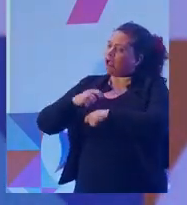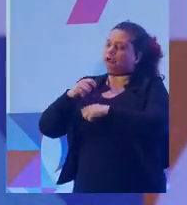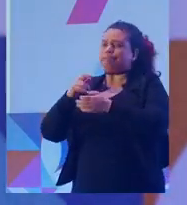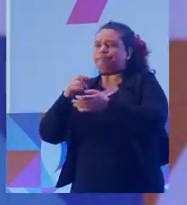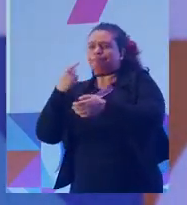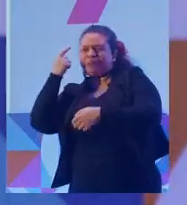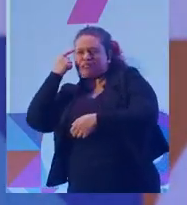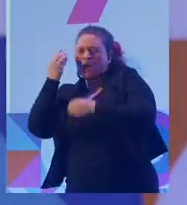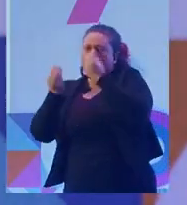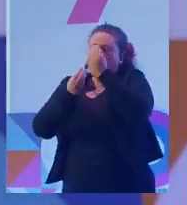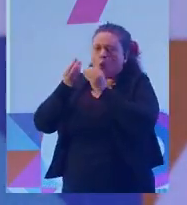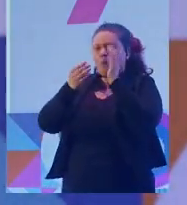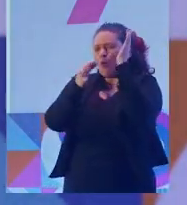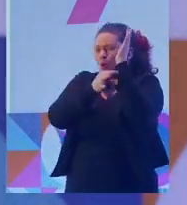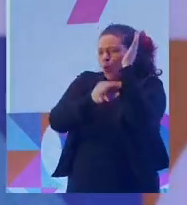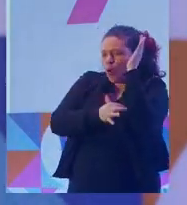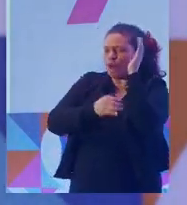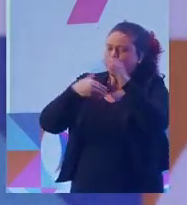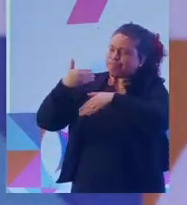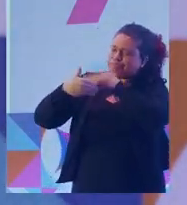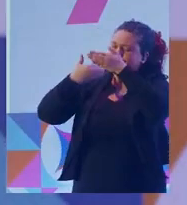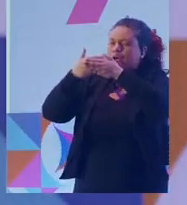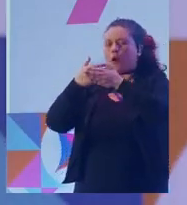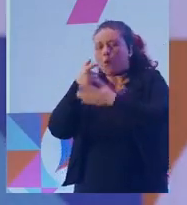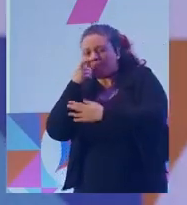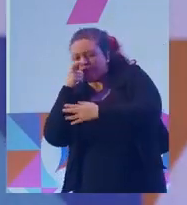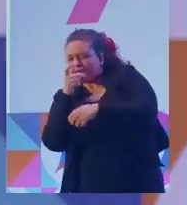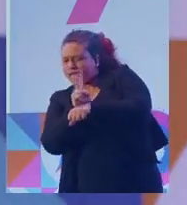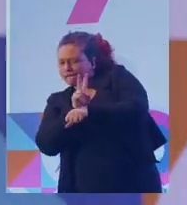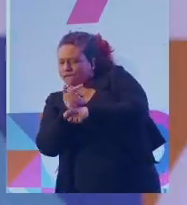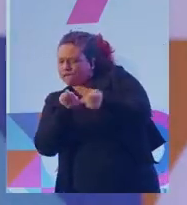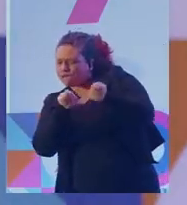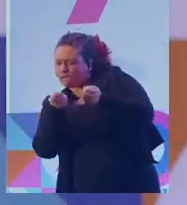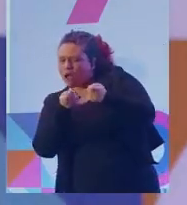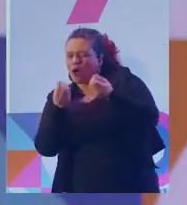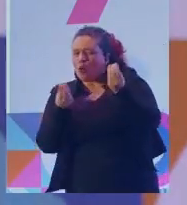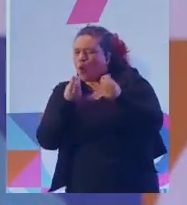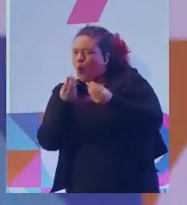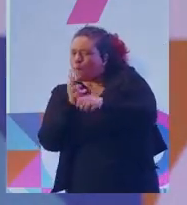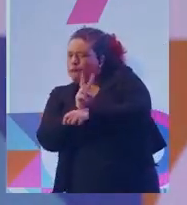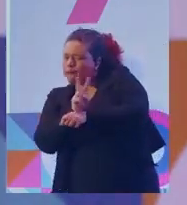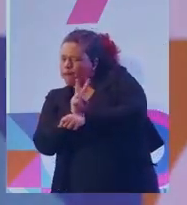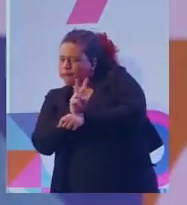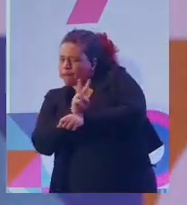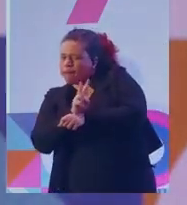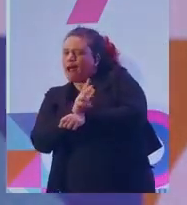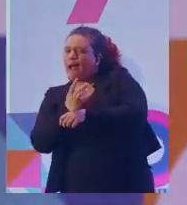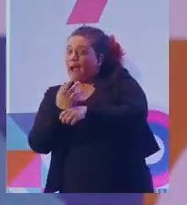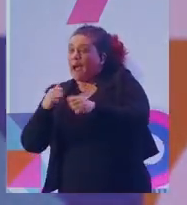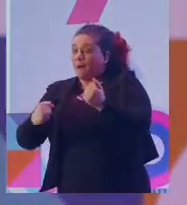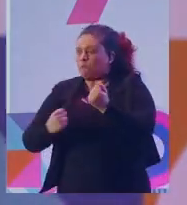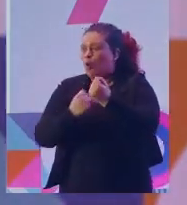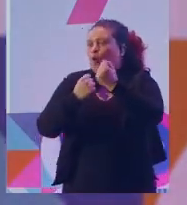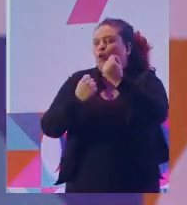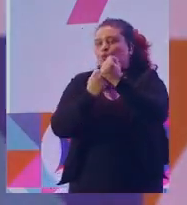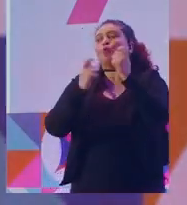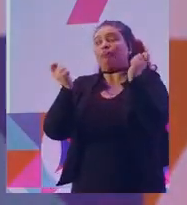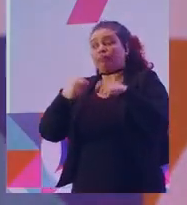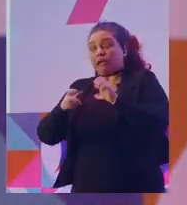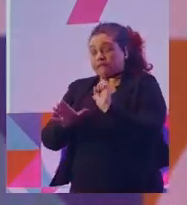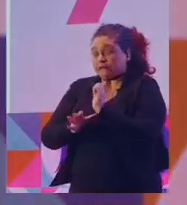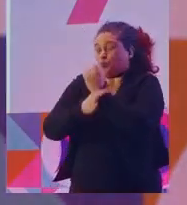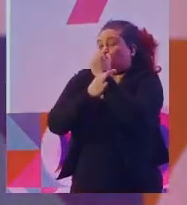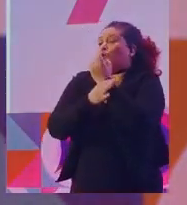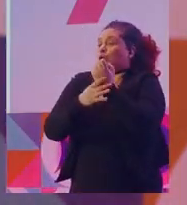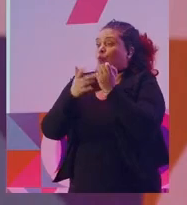o código, a monitorar e observar os produtos, como nós damos apoio e como ajudamos a ser seguros e como